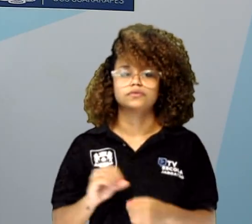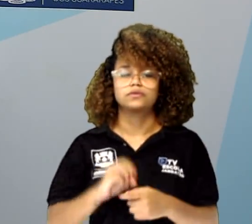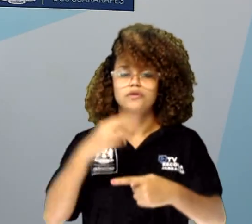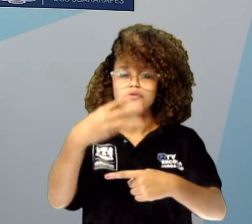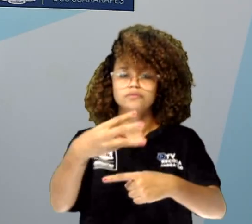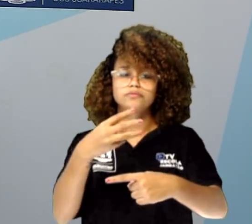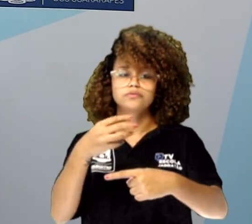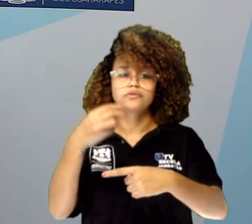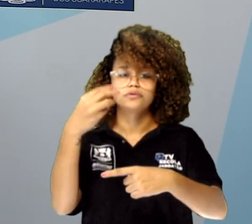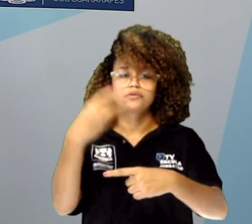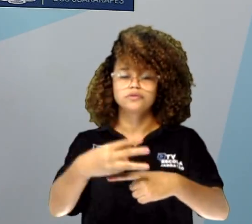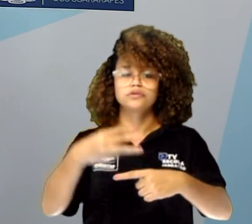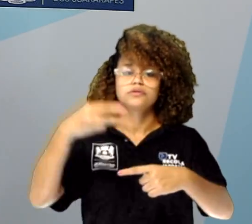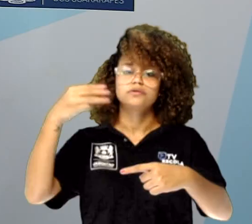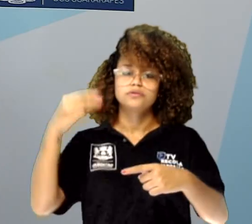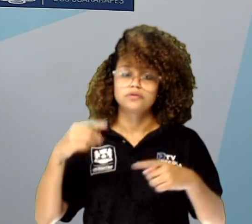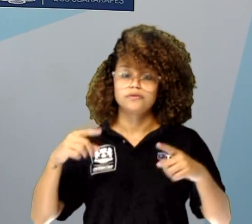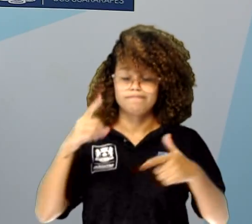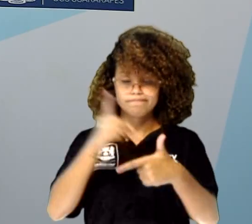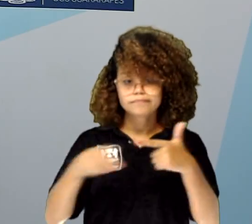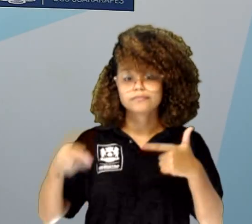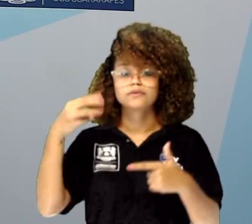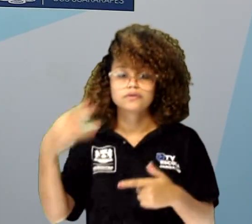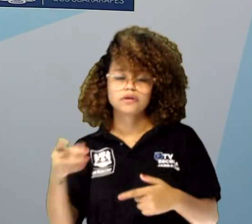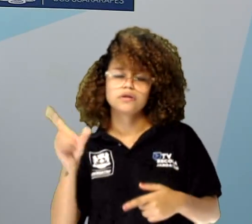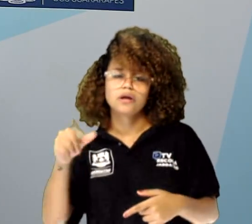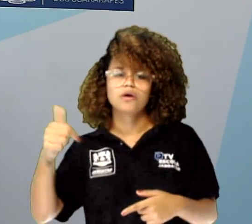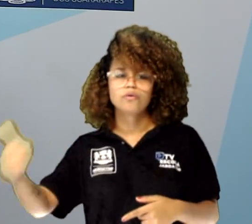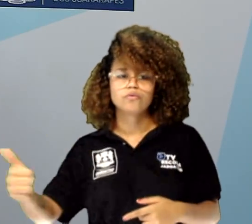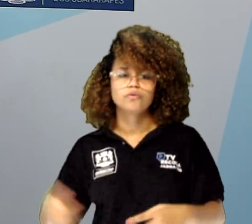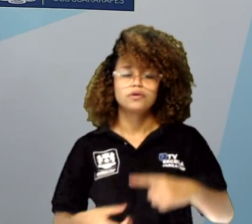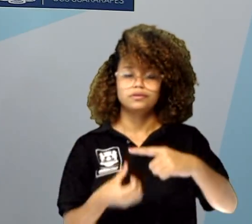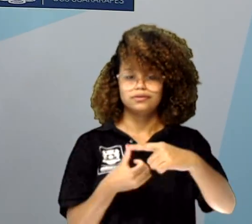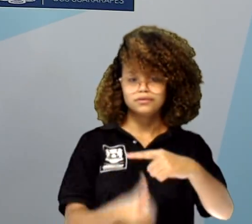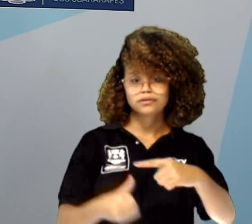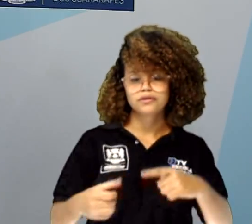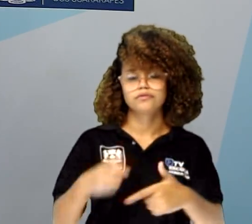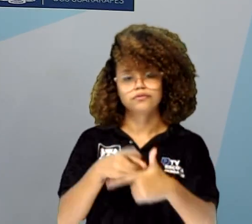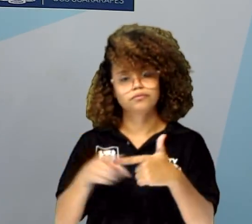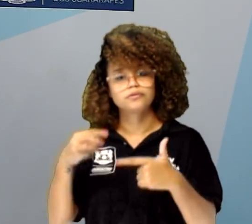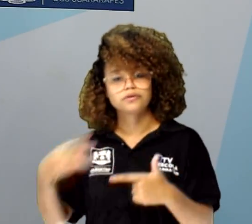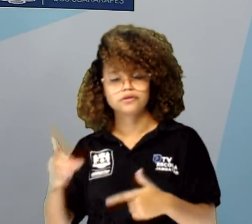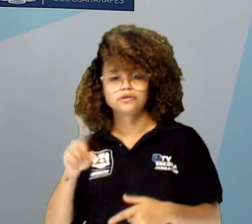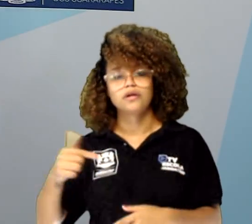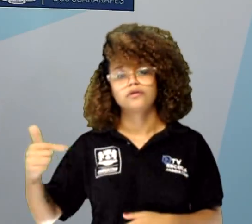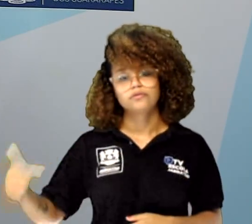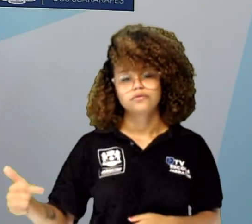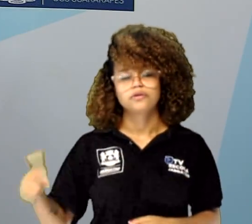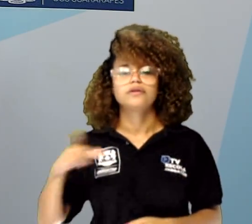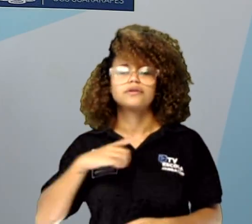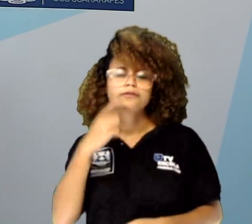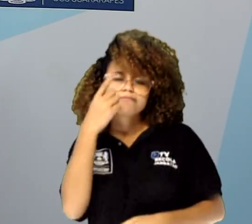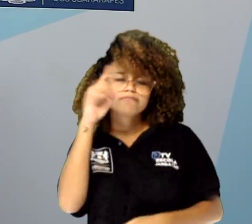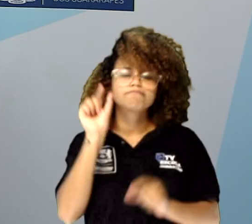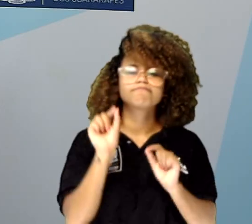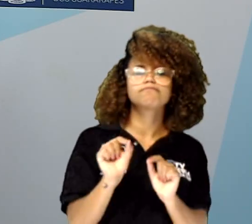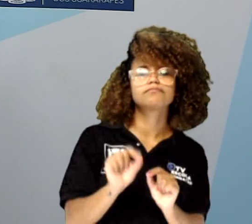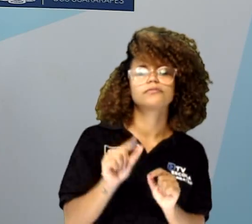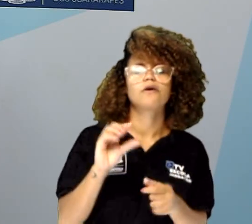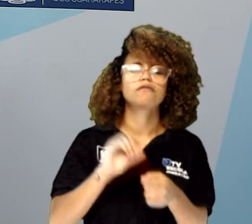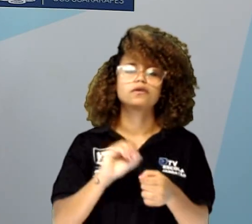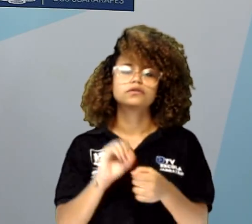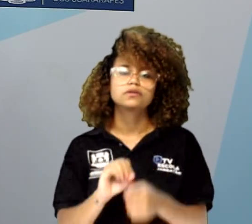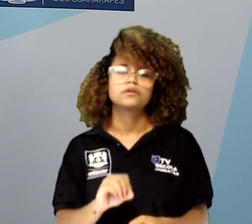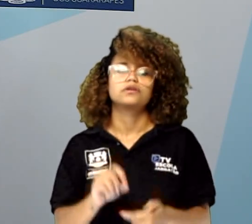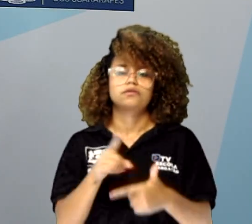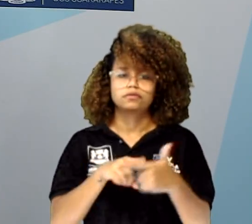3 dividido para 3 vai dar 1 e 6 dividido para 3 vai dar 2. A gente tem a ideia de que gerar a fração